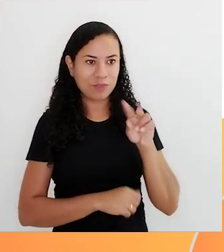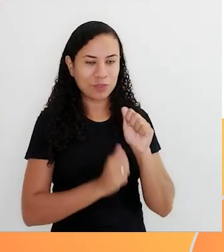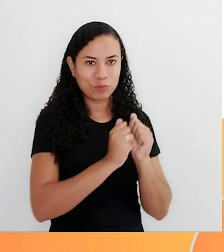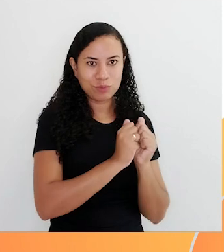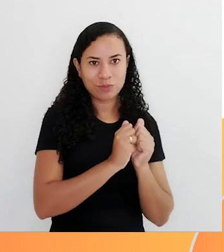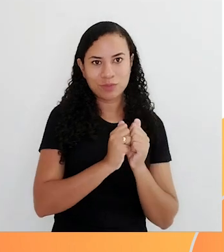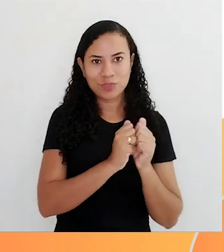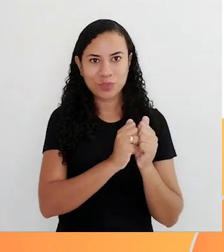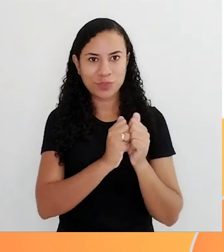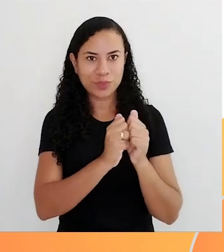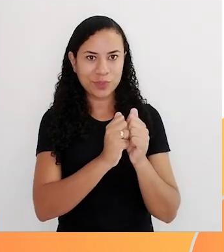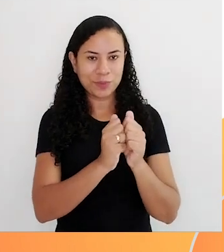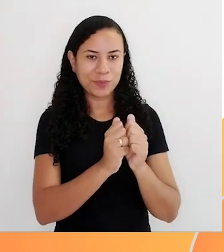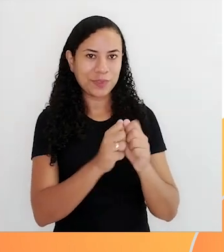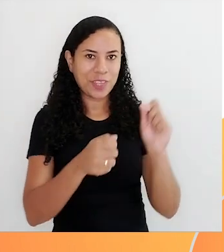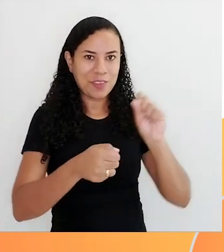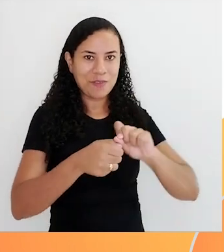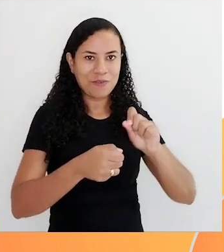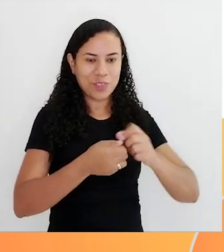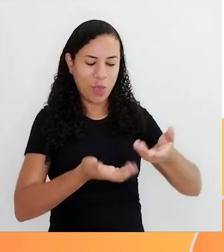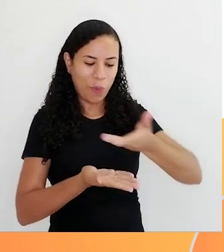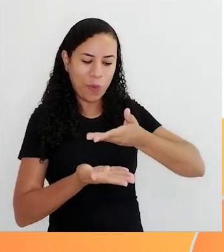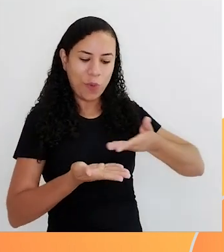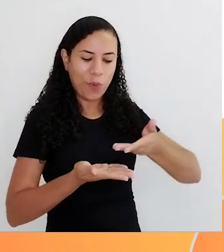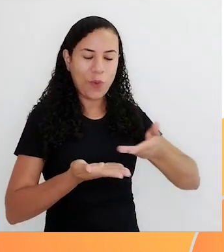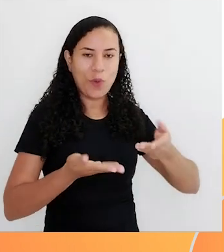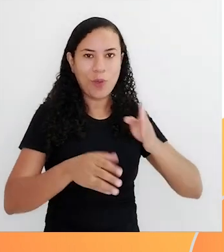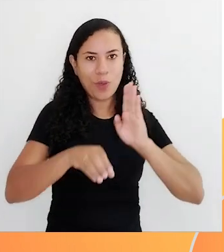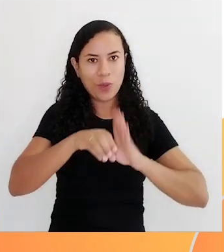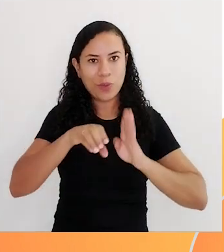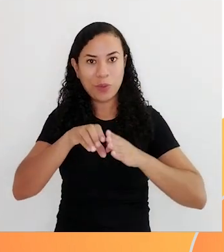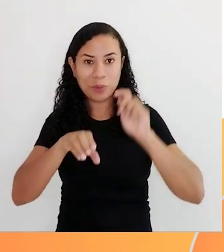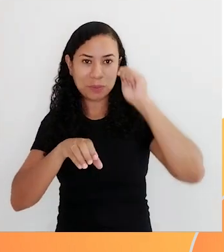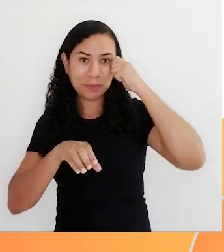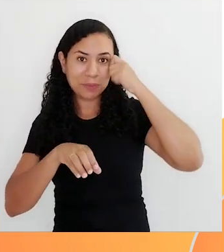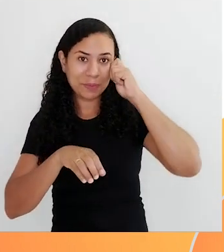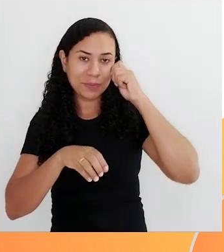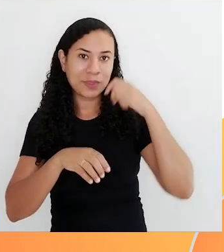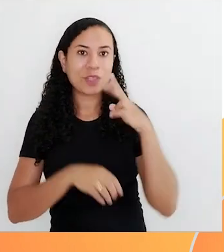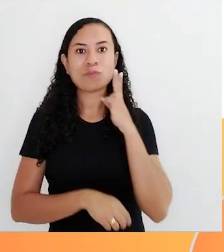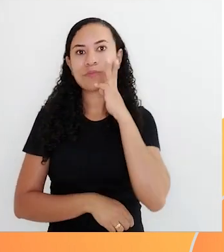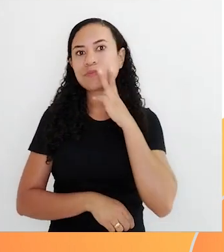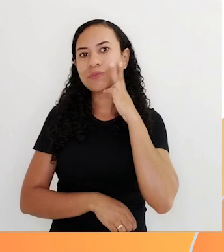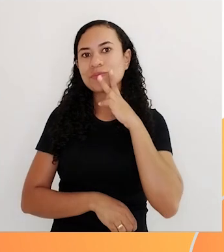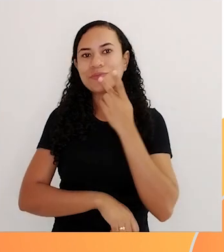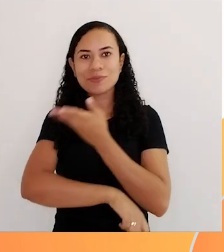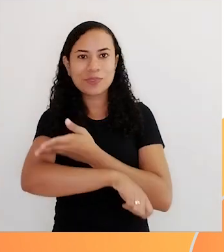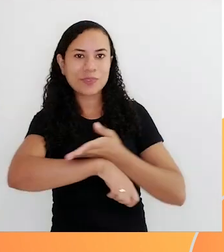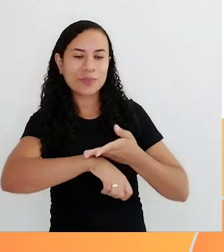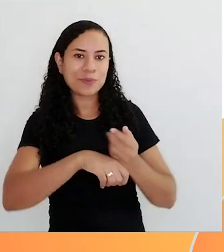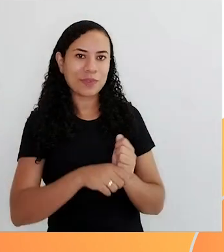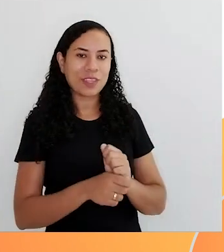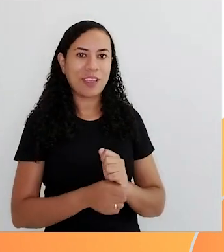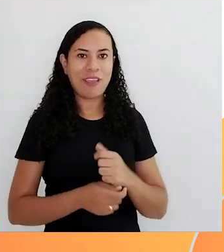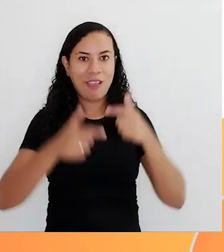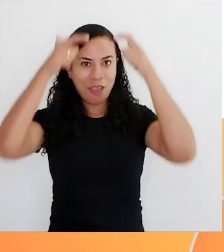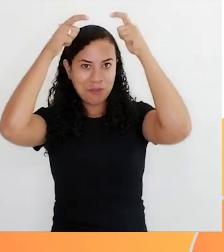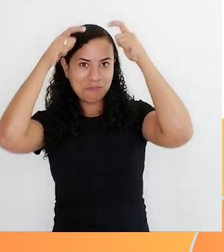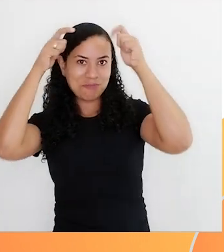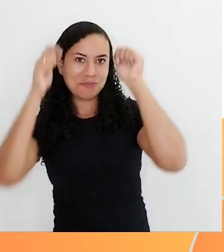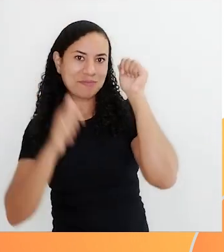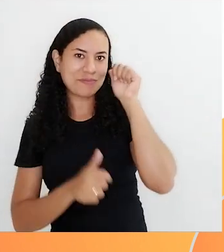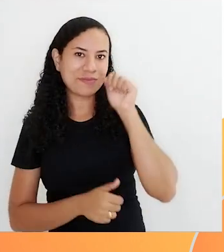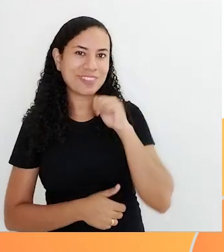de um cremoso molho acebolado e de um finíssimo vinho branco, a princesa